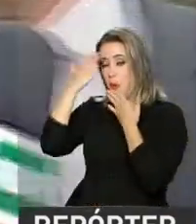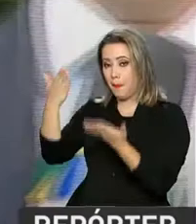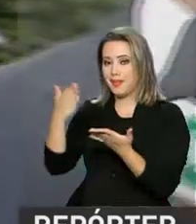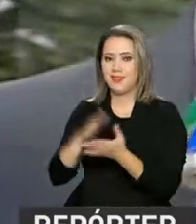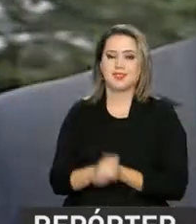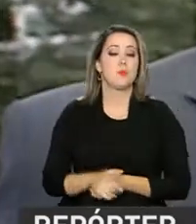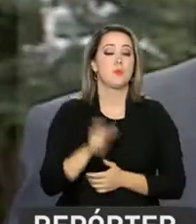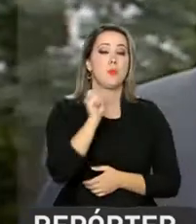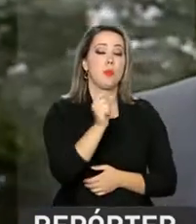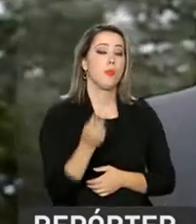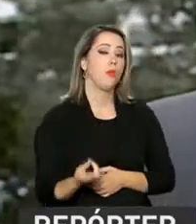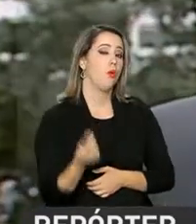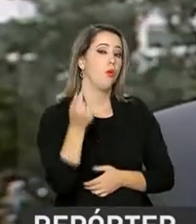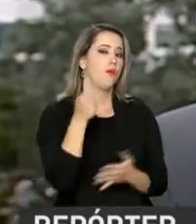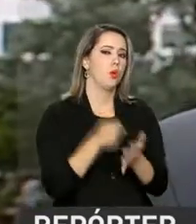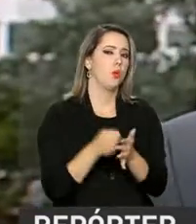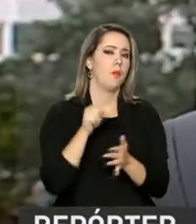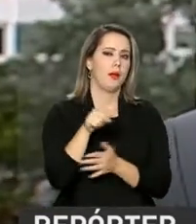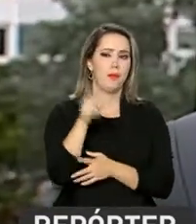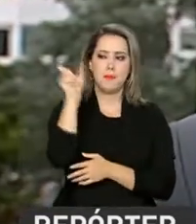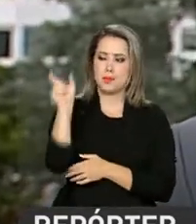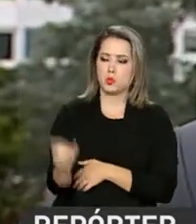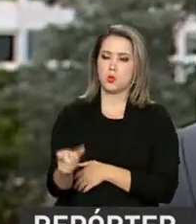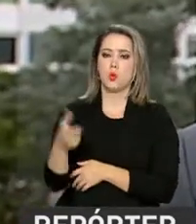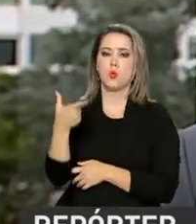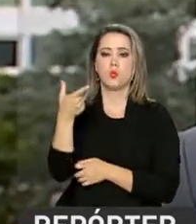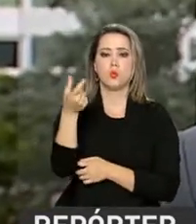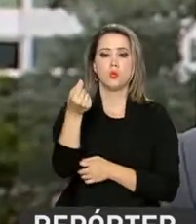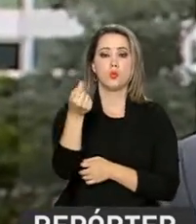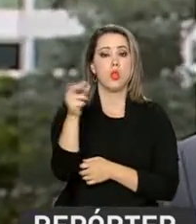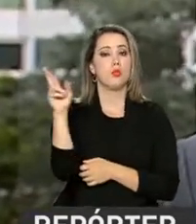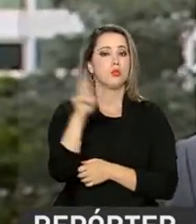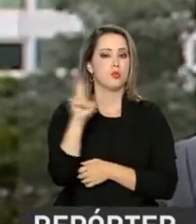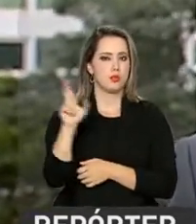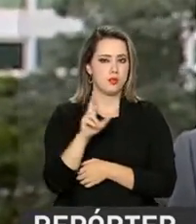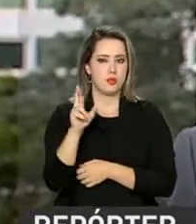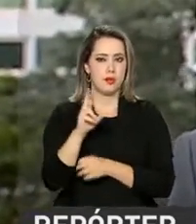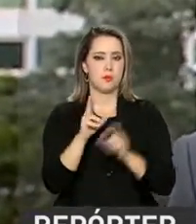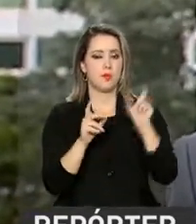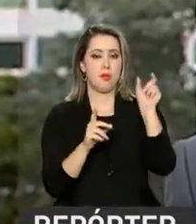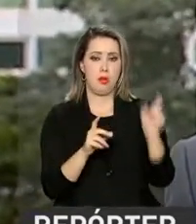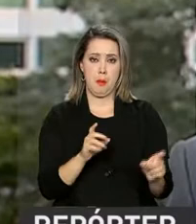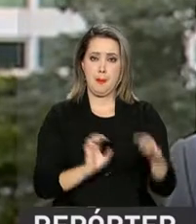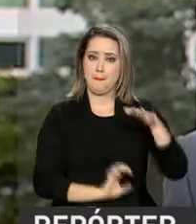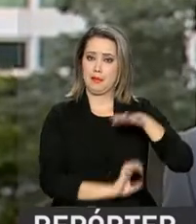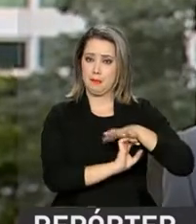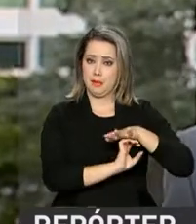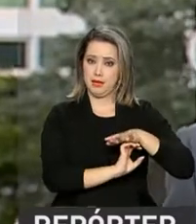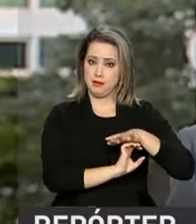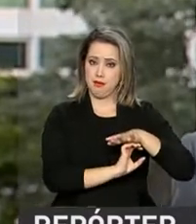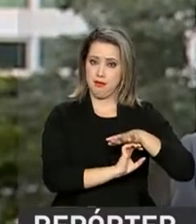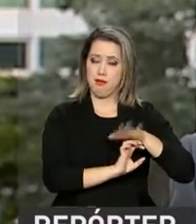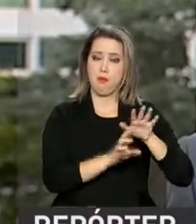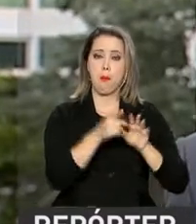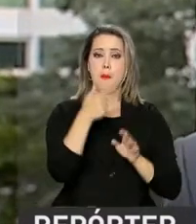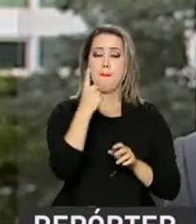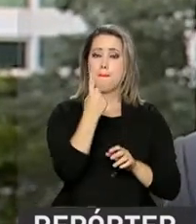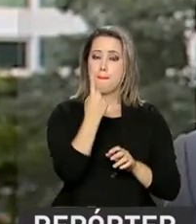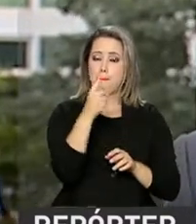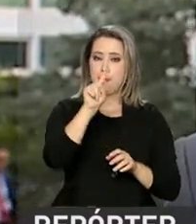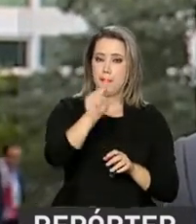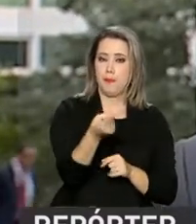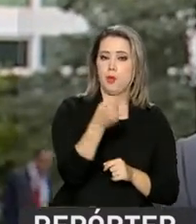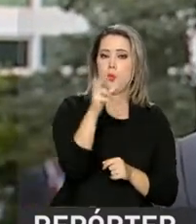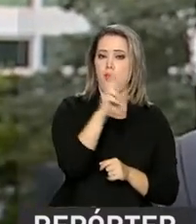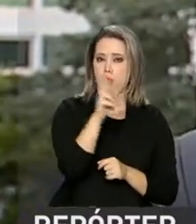auditor. O valor da parcela para a pessoa física será de R$ 200,00 e o para a pessoa jurídica de R$ 1.000,00.